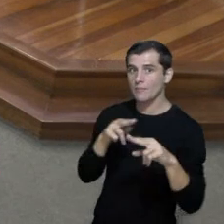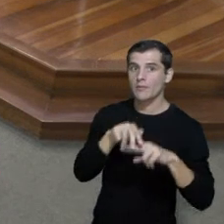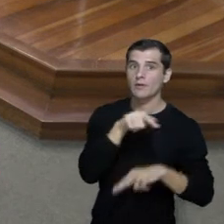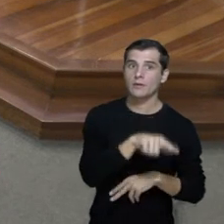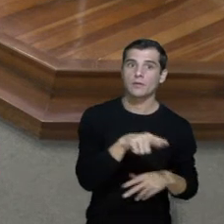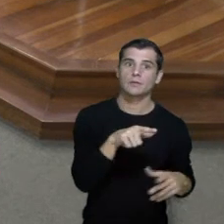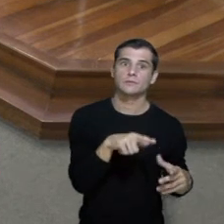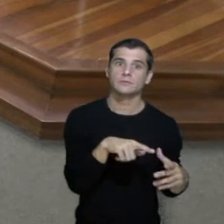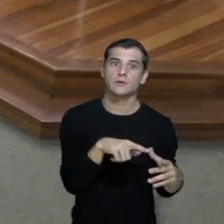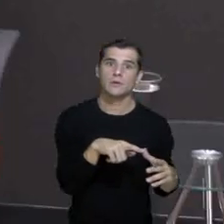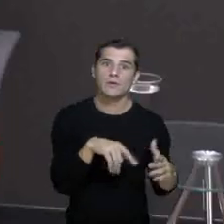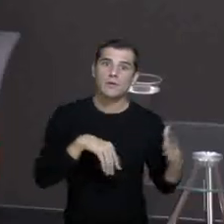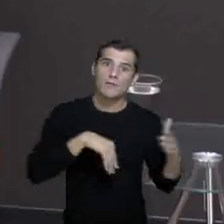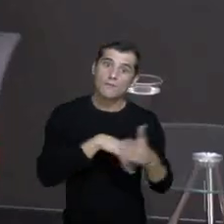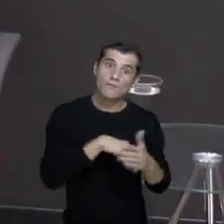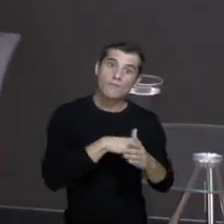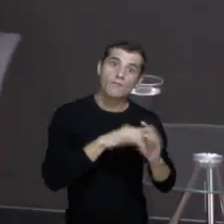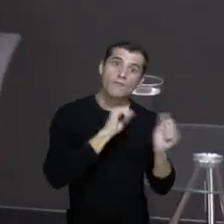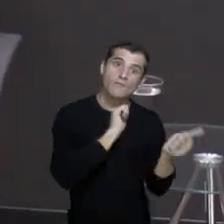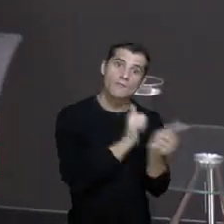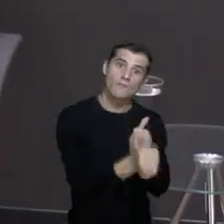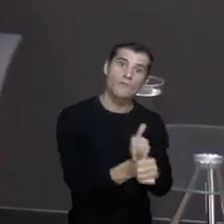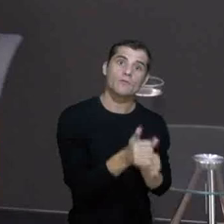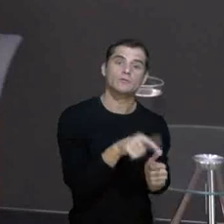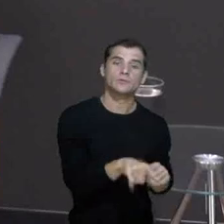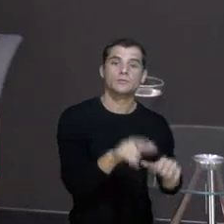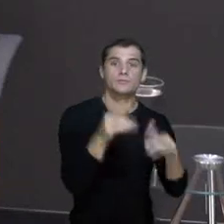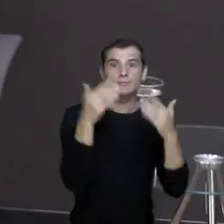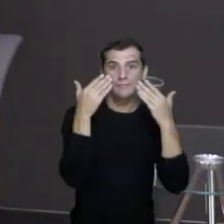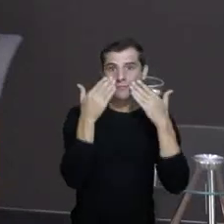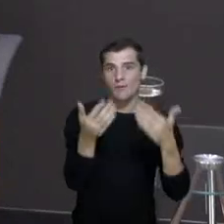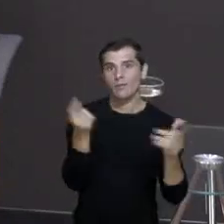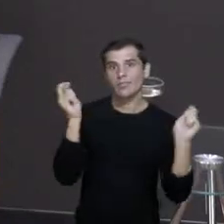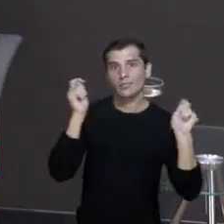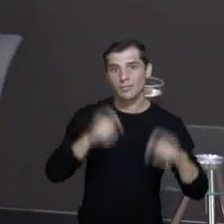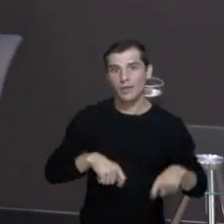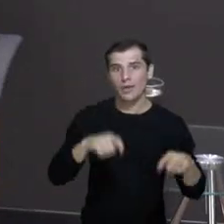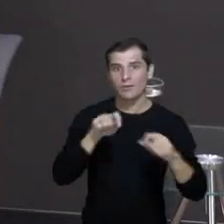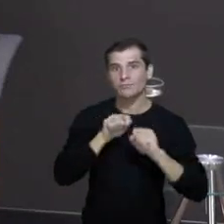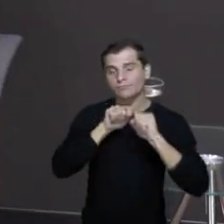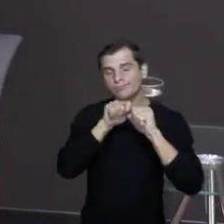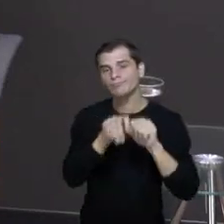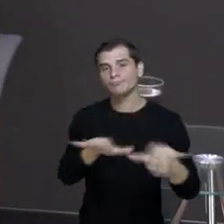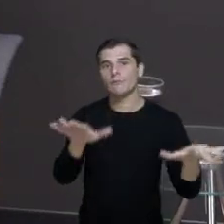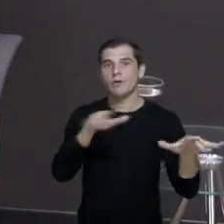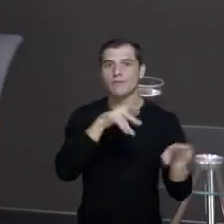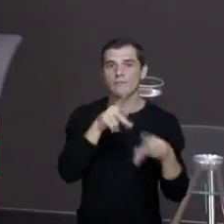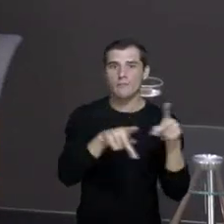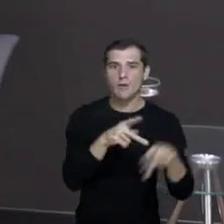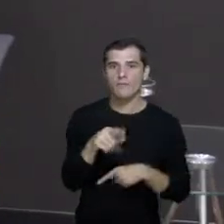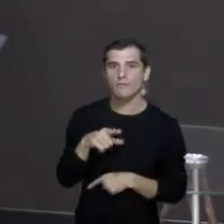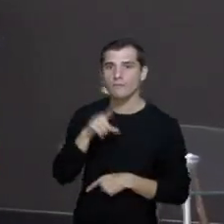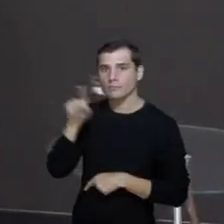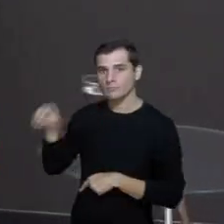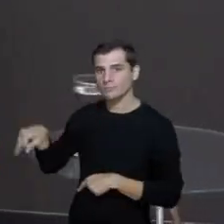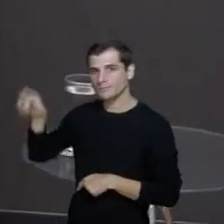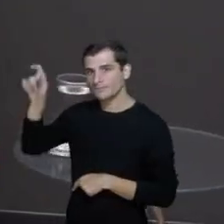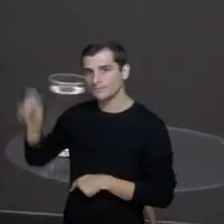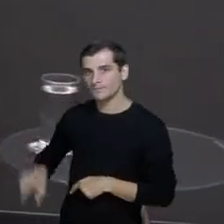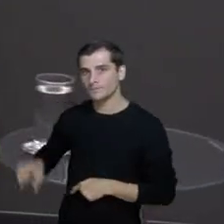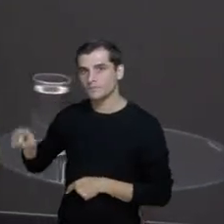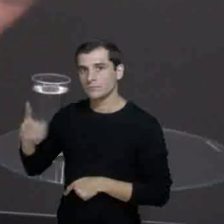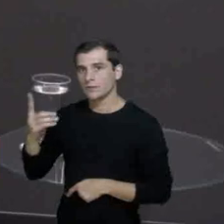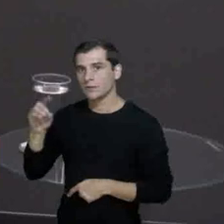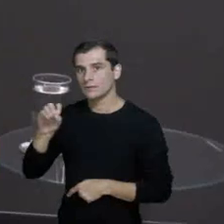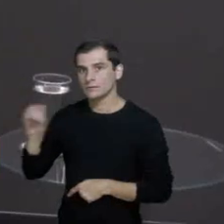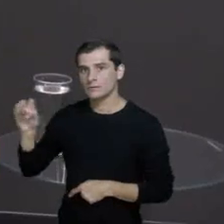Teco aqui com a gente como e num exemplo logicamente 100% eh ao contrário do encontrado na CBF